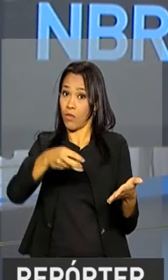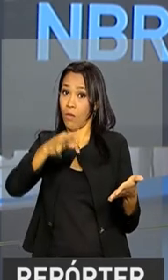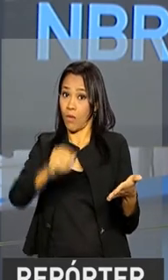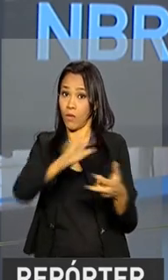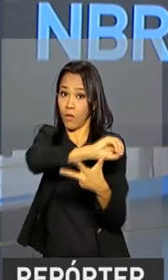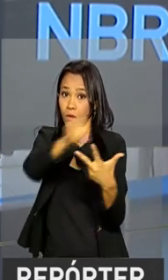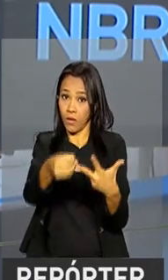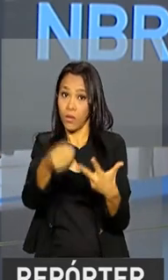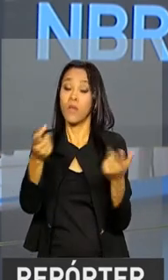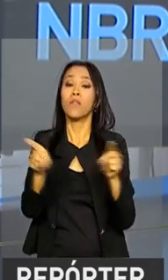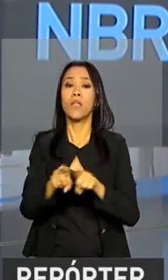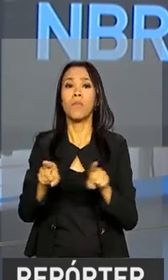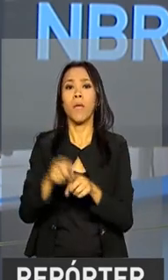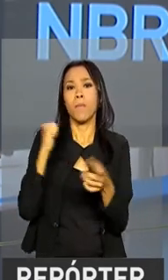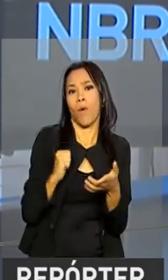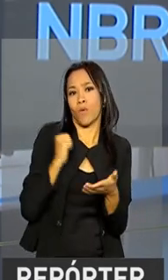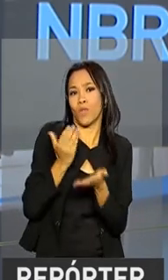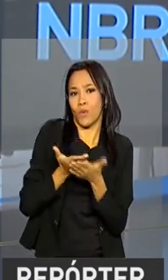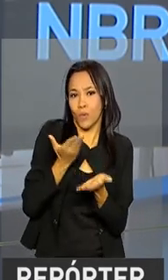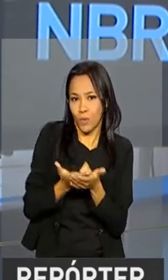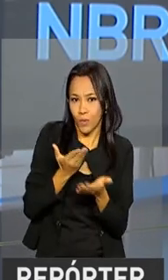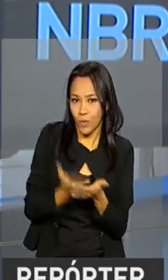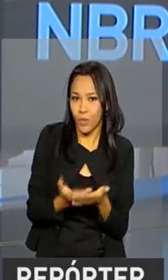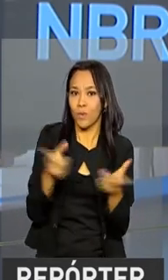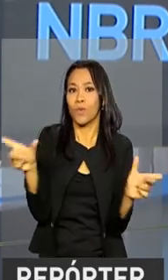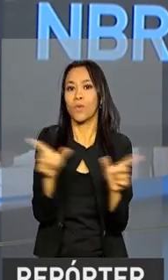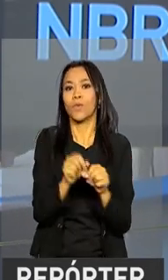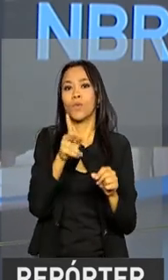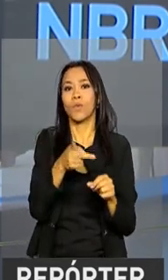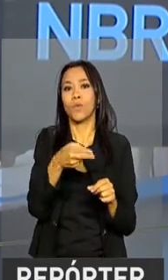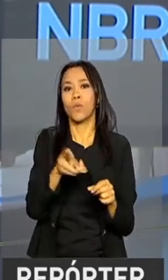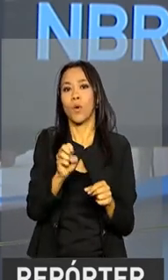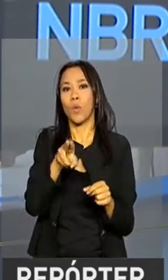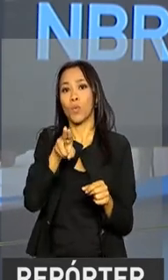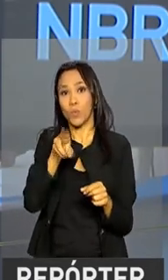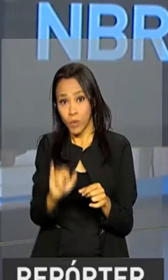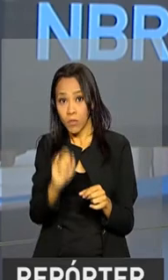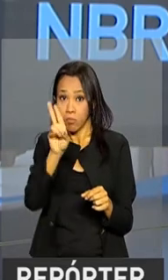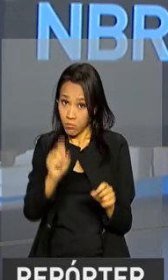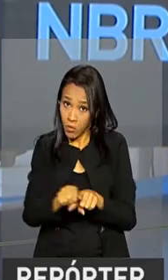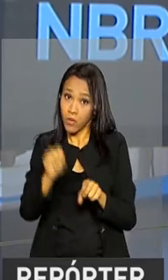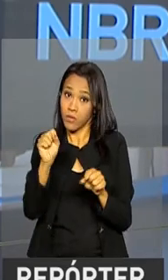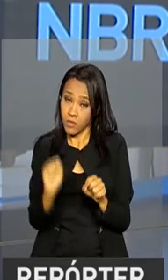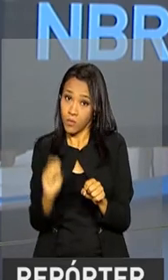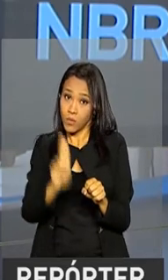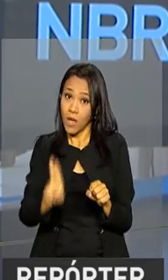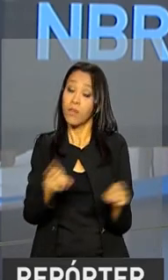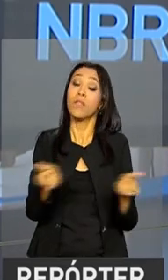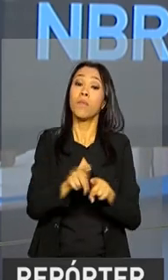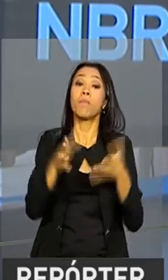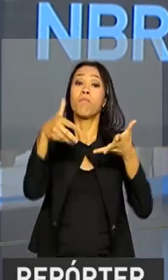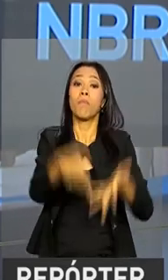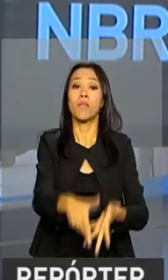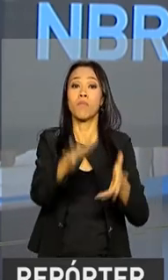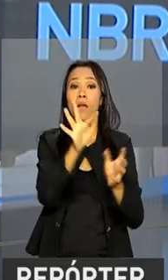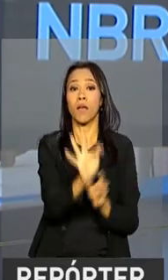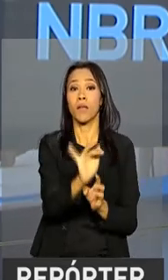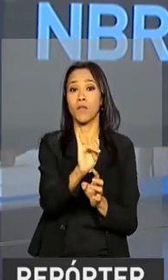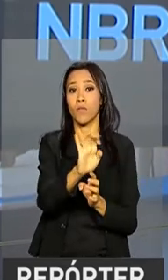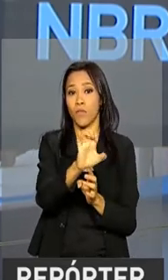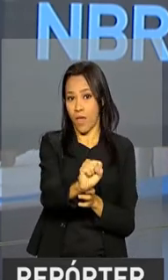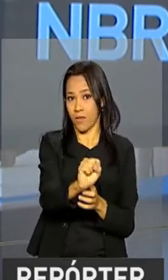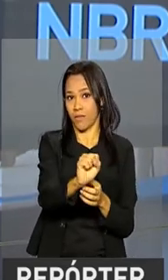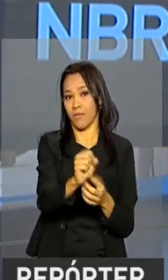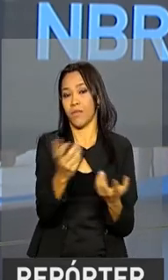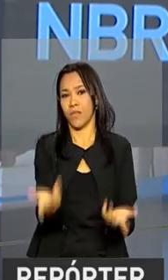superior privado pelo programa universidade para todos o prouni e também para participar do fies os candidatos